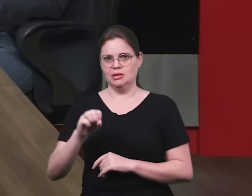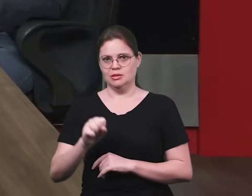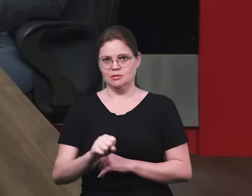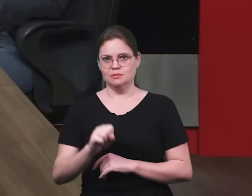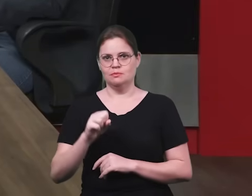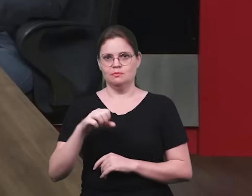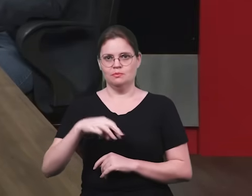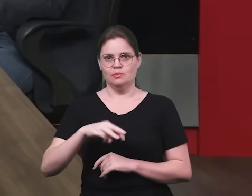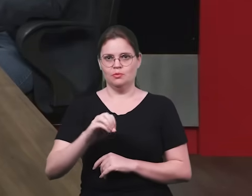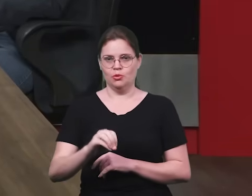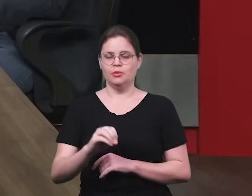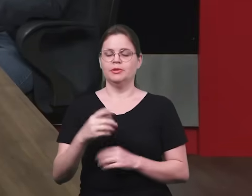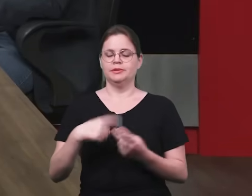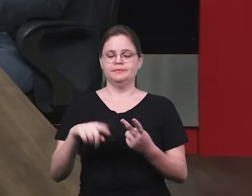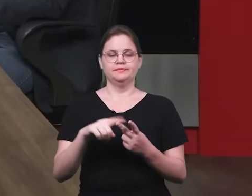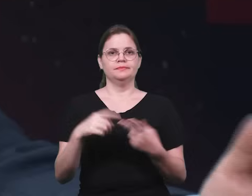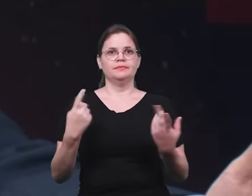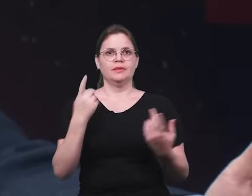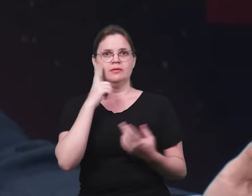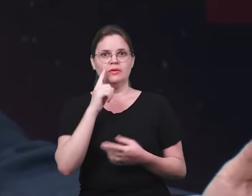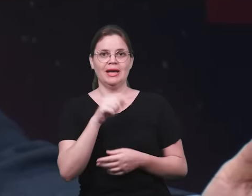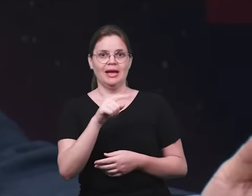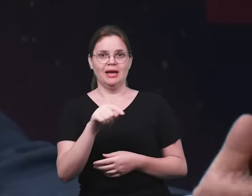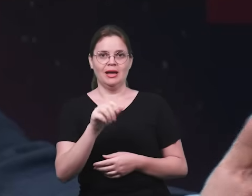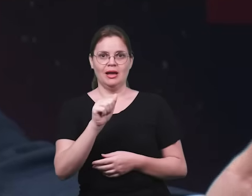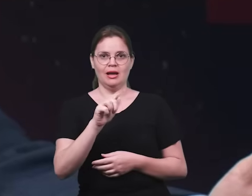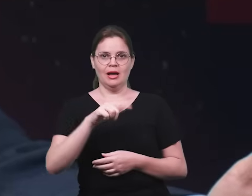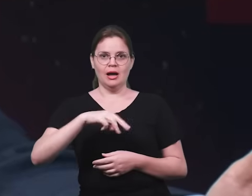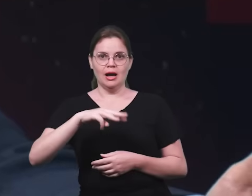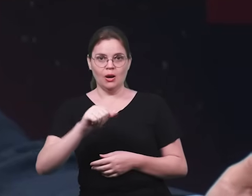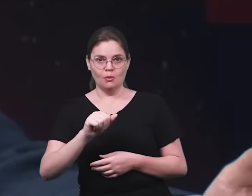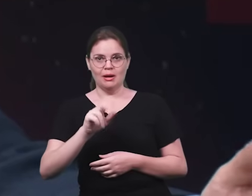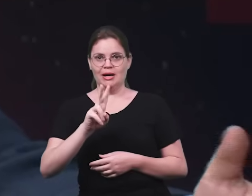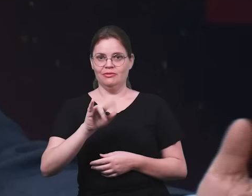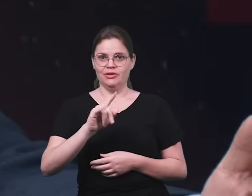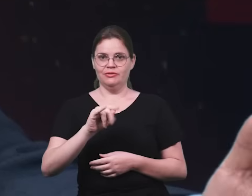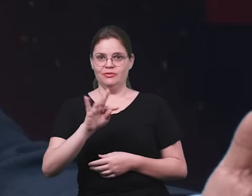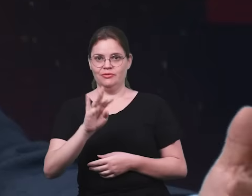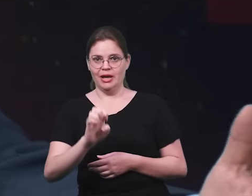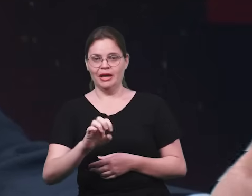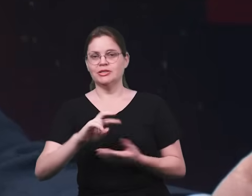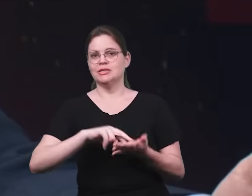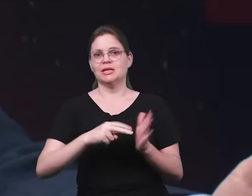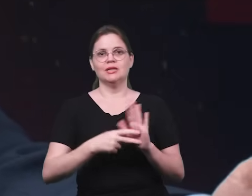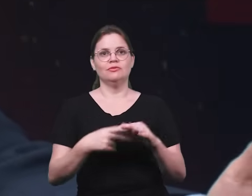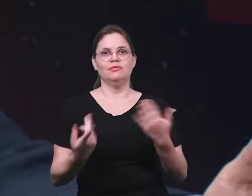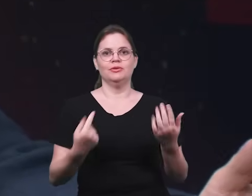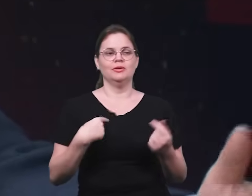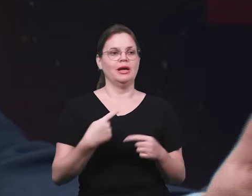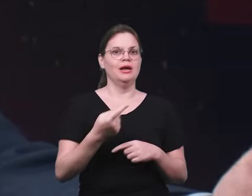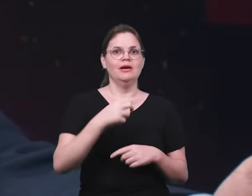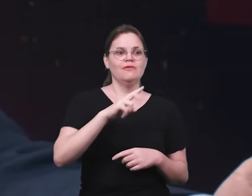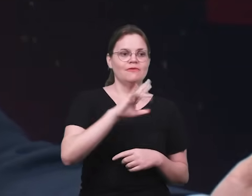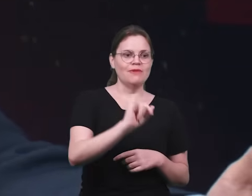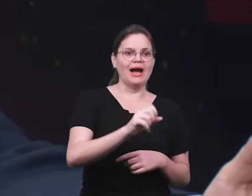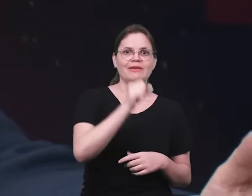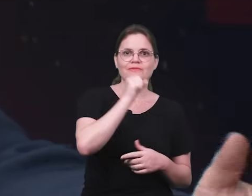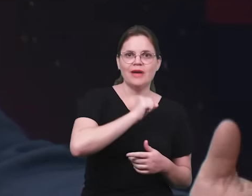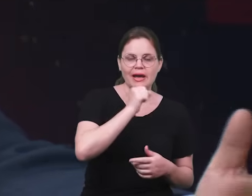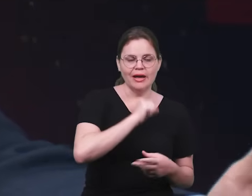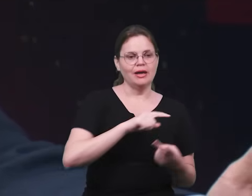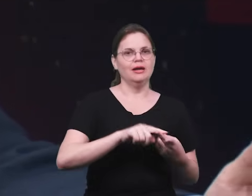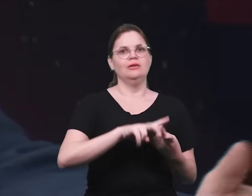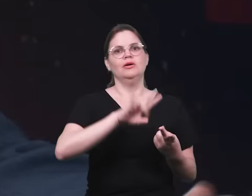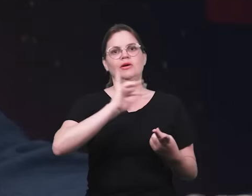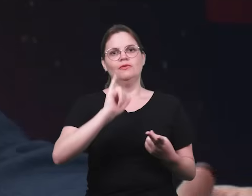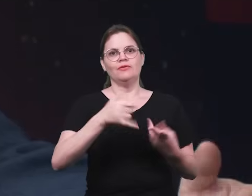isso que Deus fala, assim, olha, sejam alma vivente, ou seja, vai ter metabolismo, a entropia vai agir, Exato. vai ficar velho,